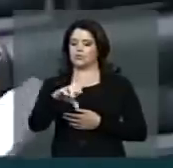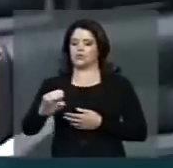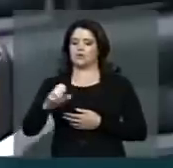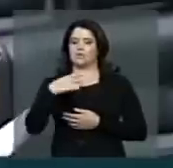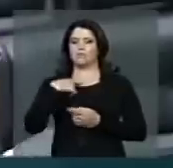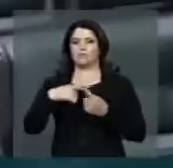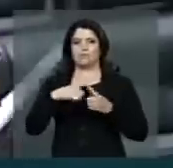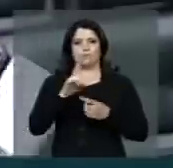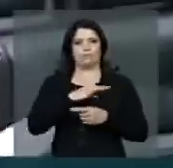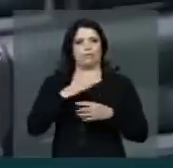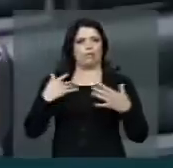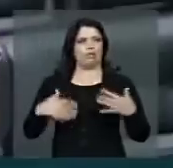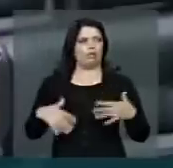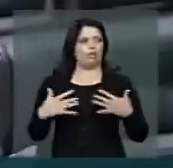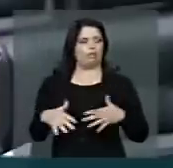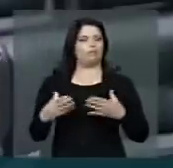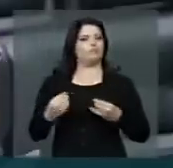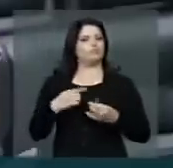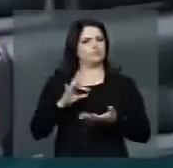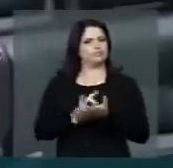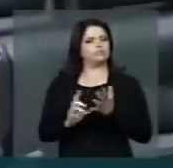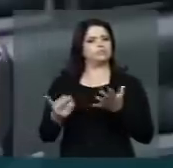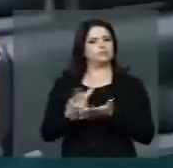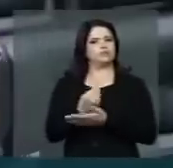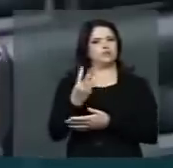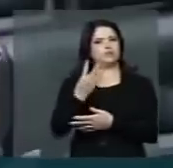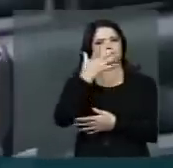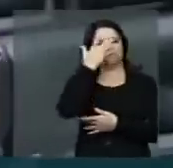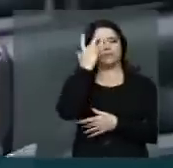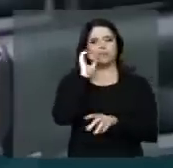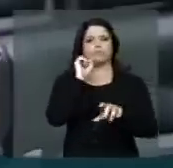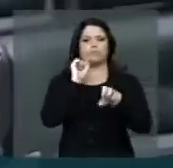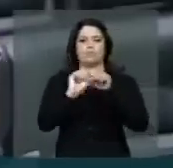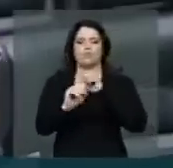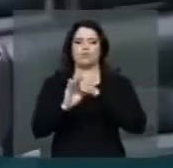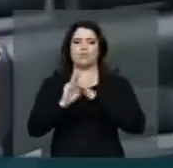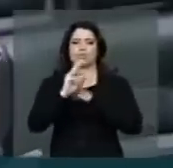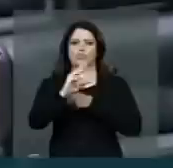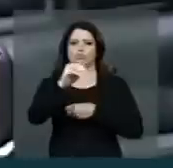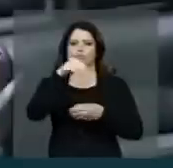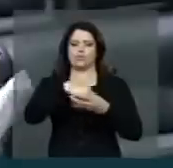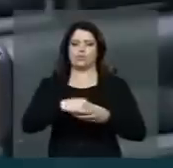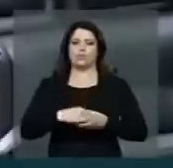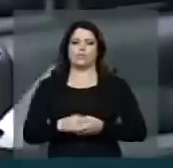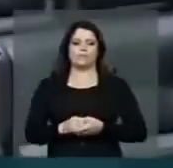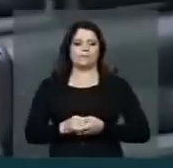o pavor é muito grande diante de 3 assassinatos, 3 execuções